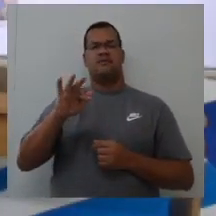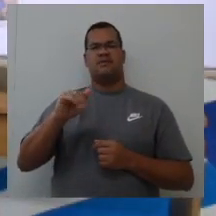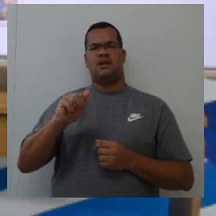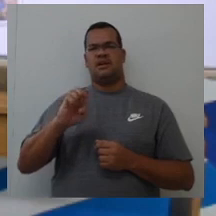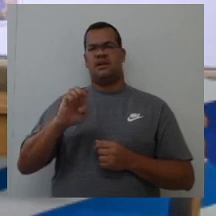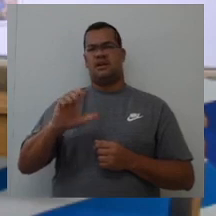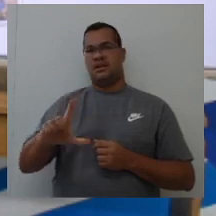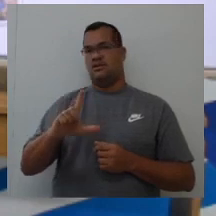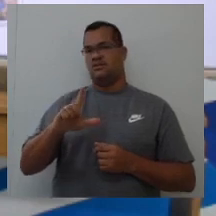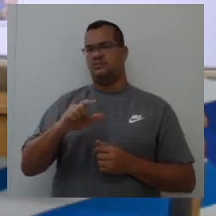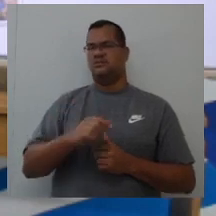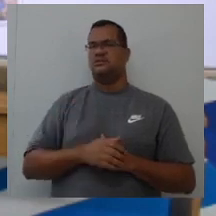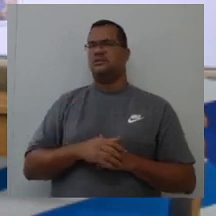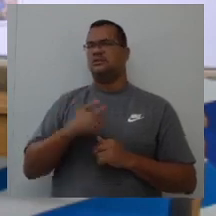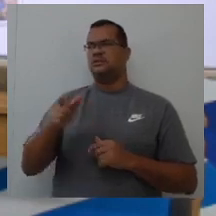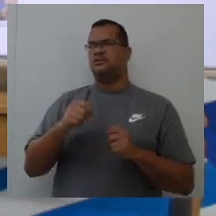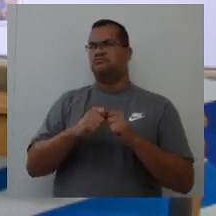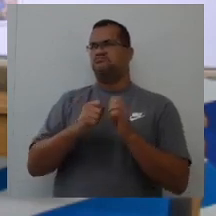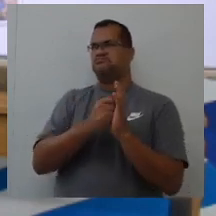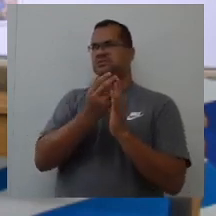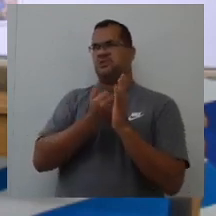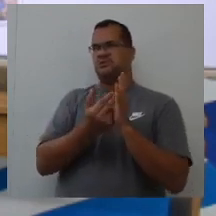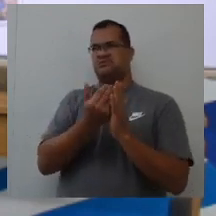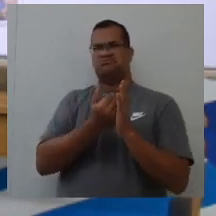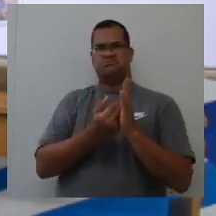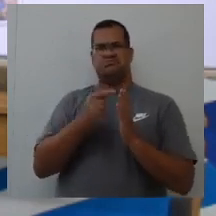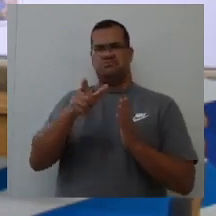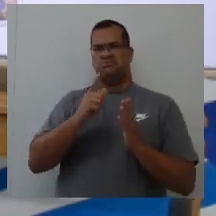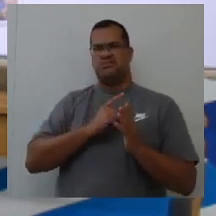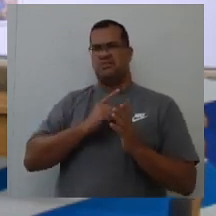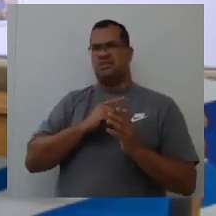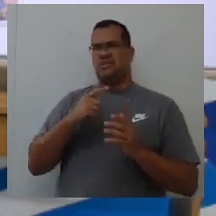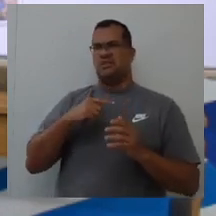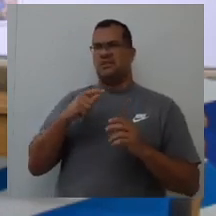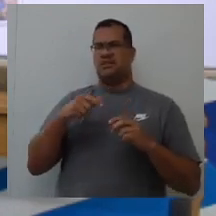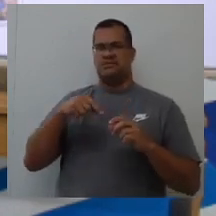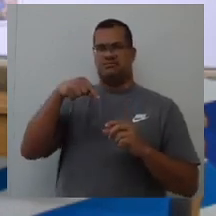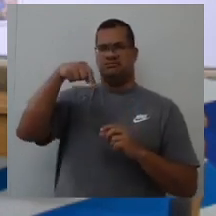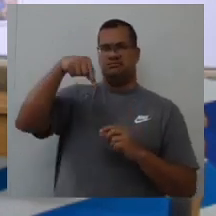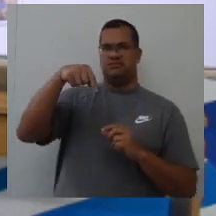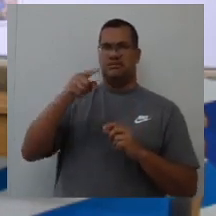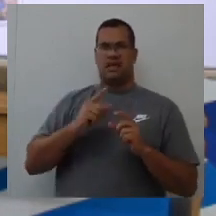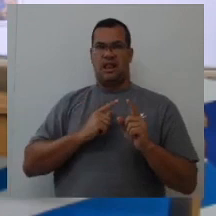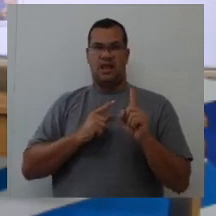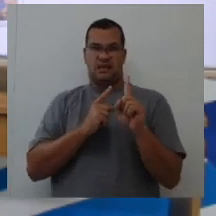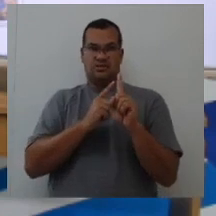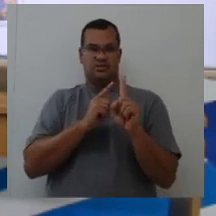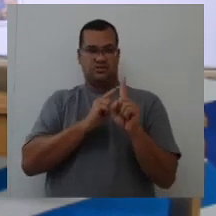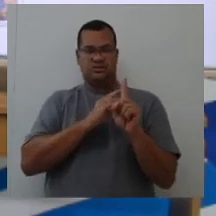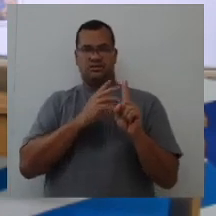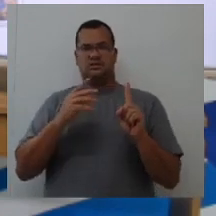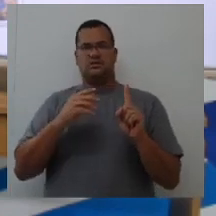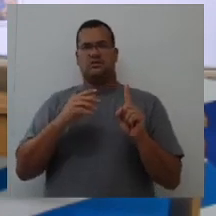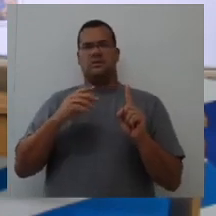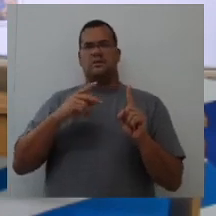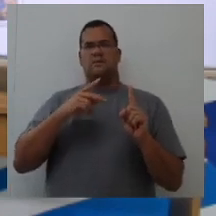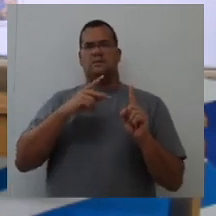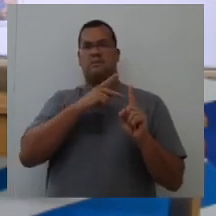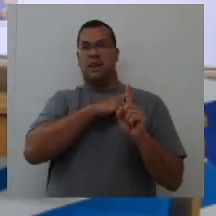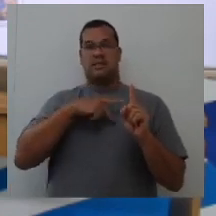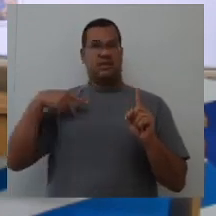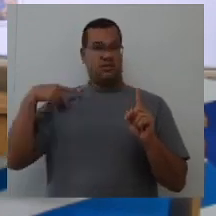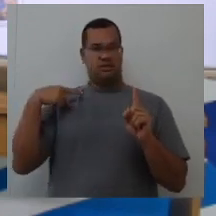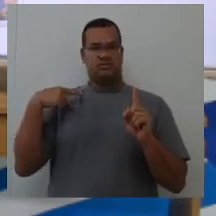tela aí, tem um cara ali no centro que é Platão. Platão ao centro e Aristóteles. Enquanto